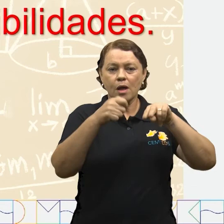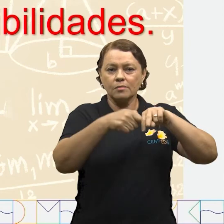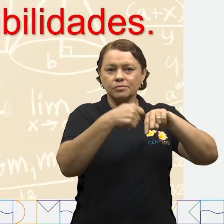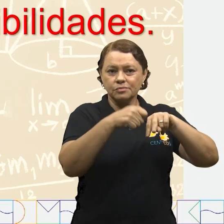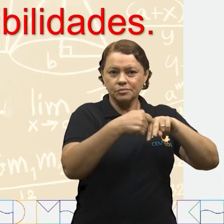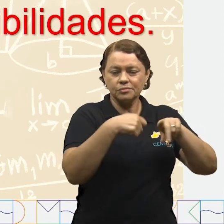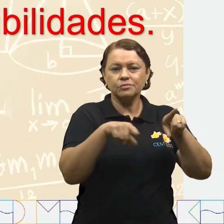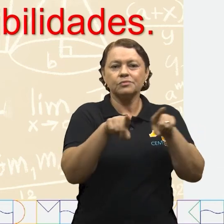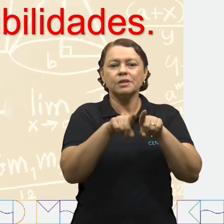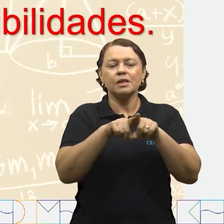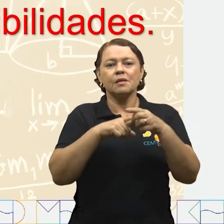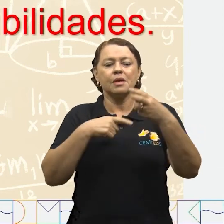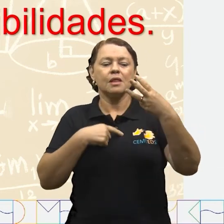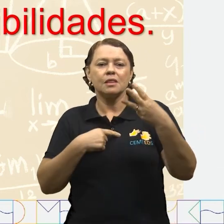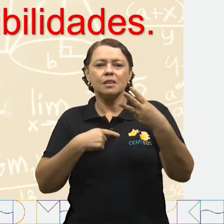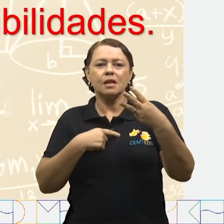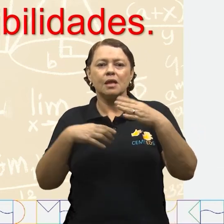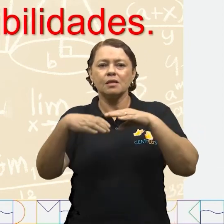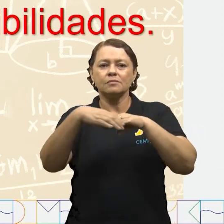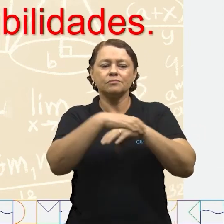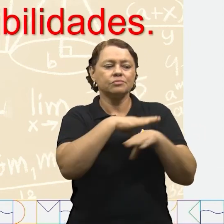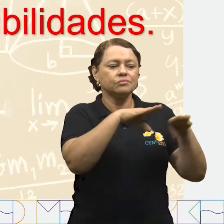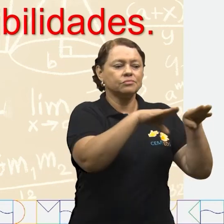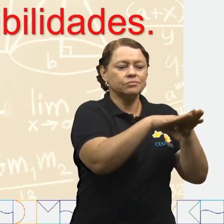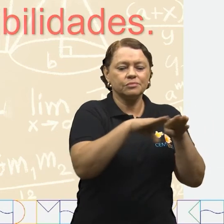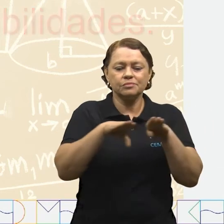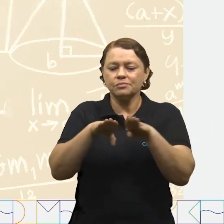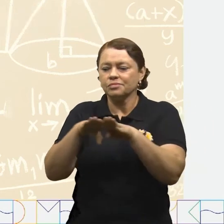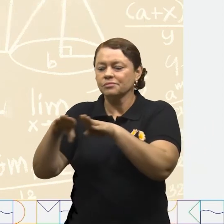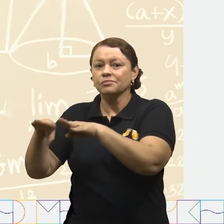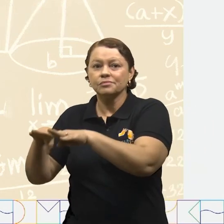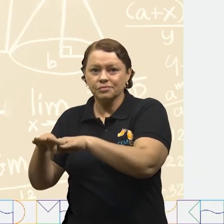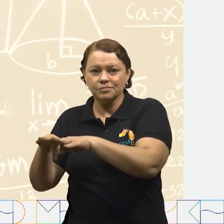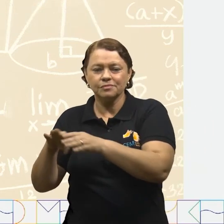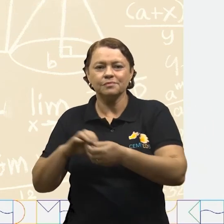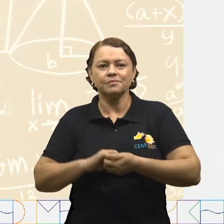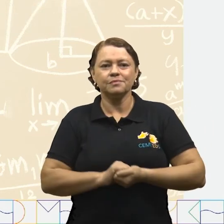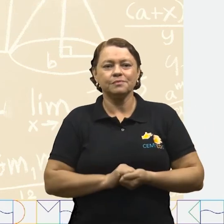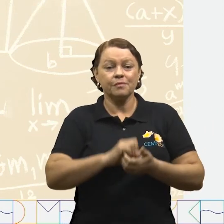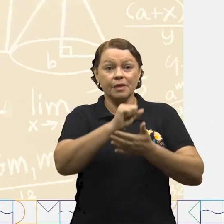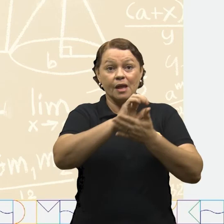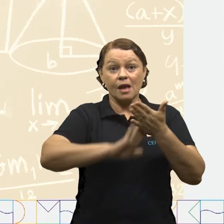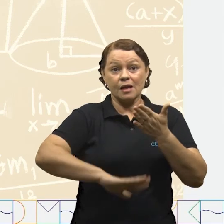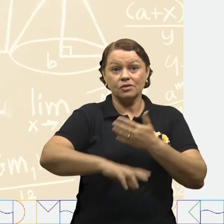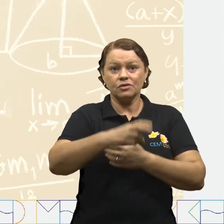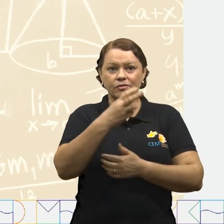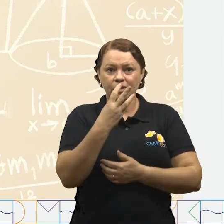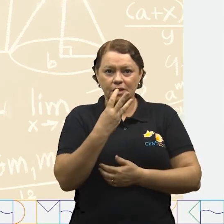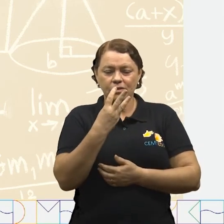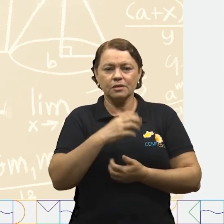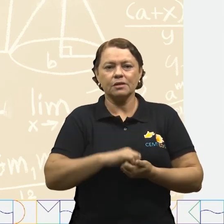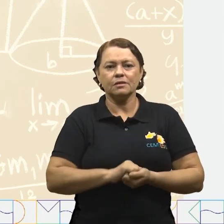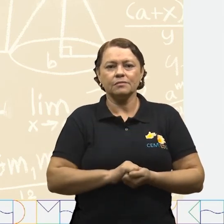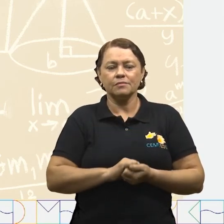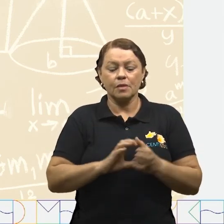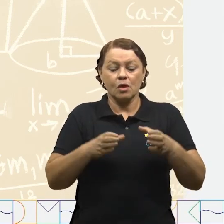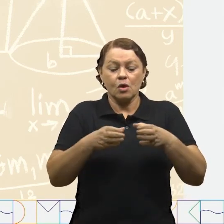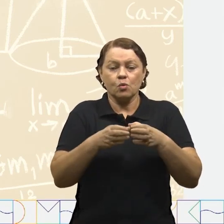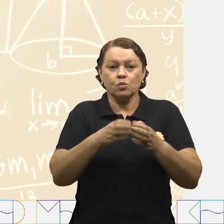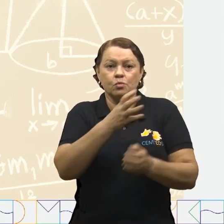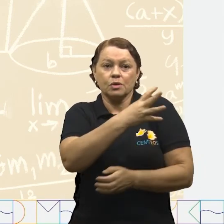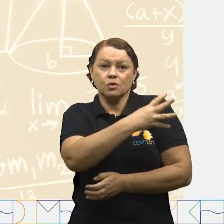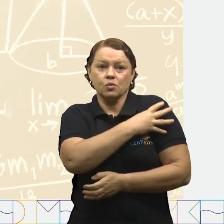calça jeans 13 pares de sapatos atividade número 3 A Turma do 4º